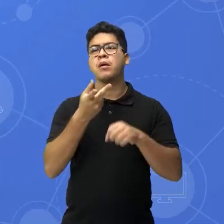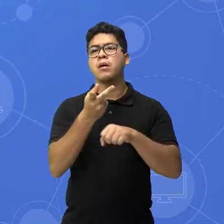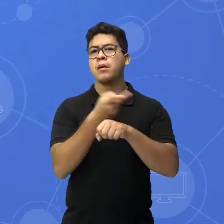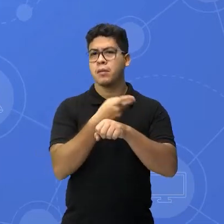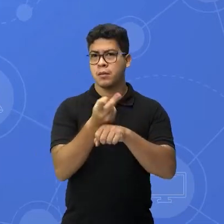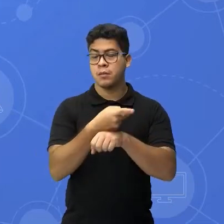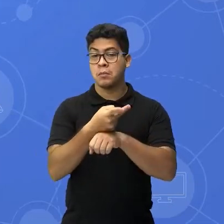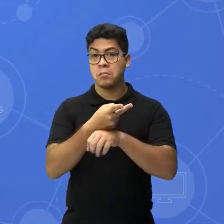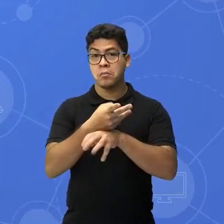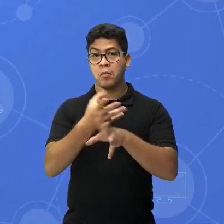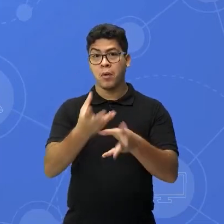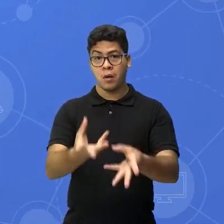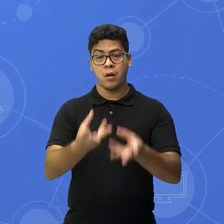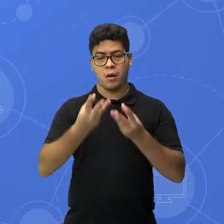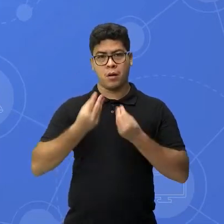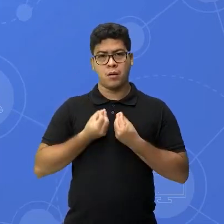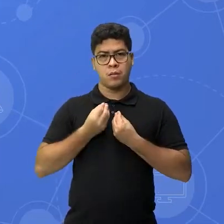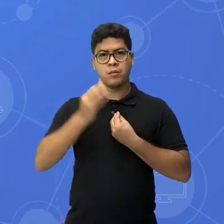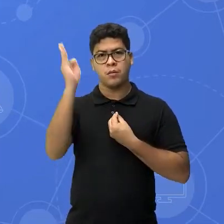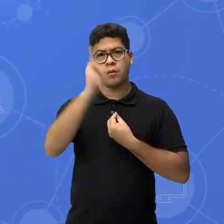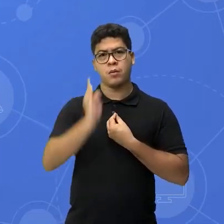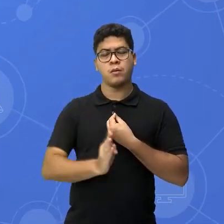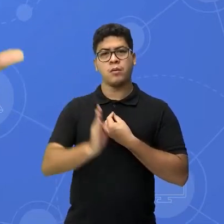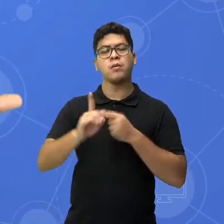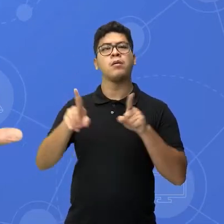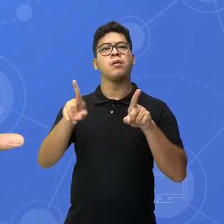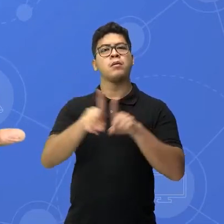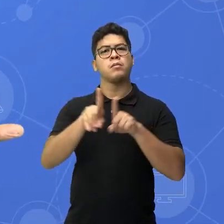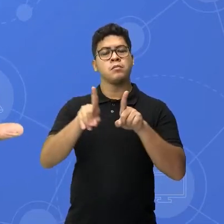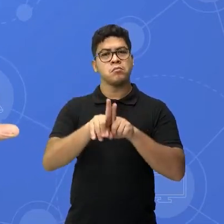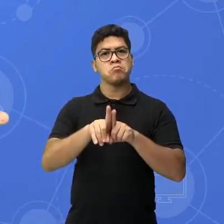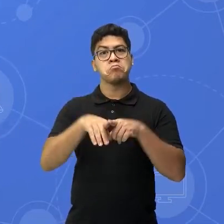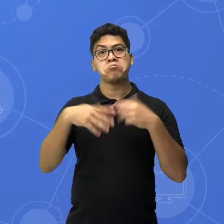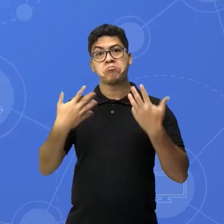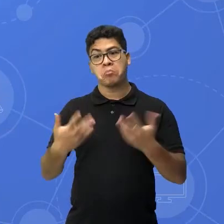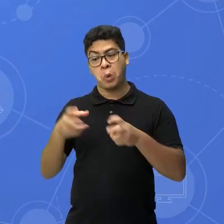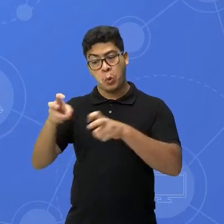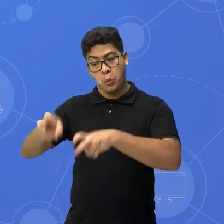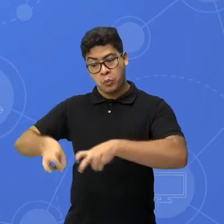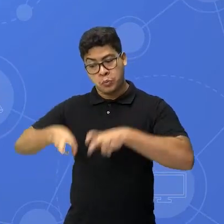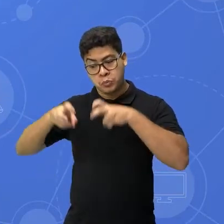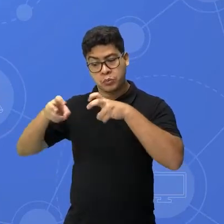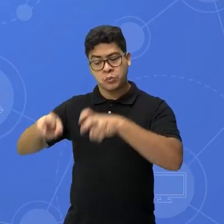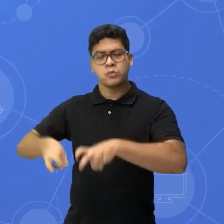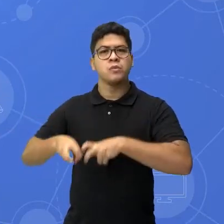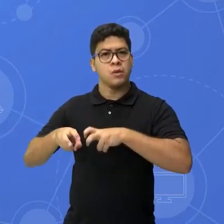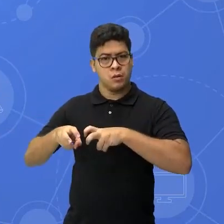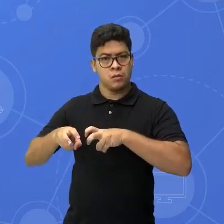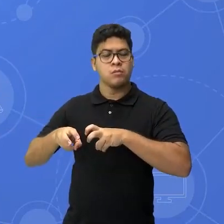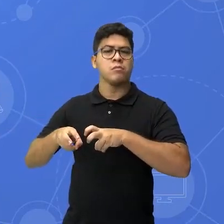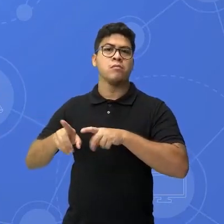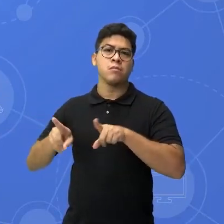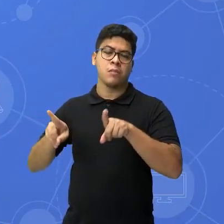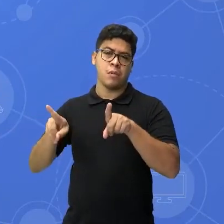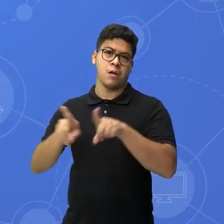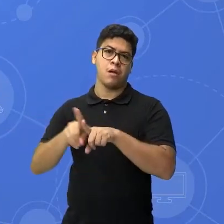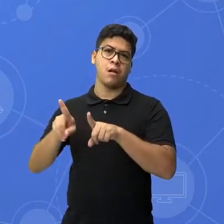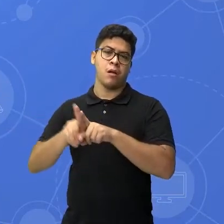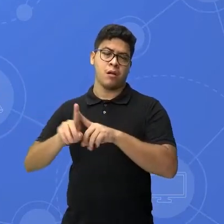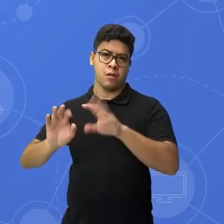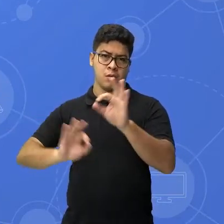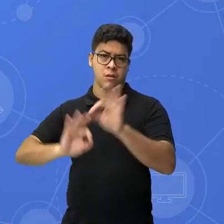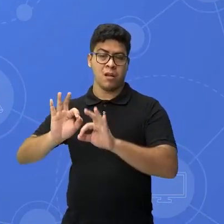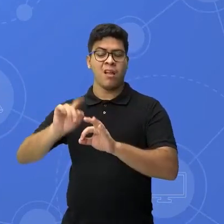atender as necessidades da juventude brasileira, tanto da juventude rural, principalmente dentro desse conjunto da juventude é a